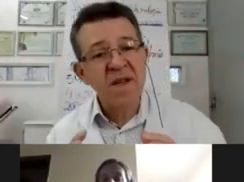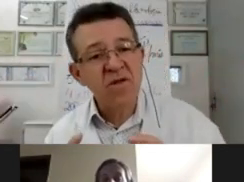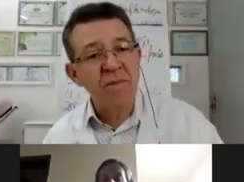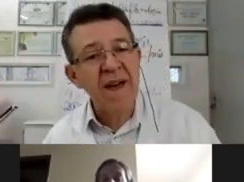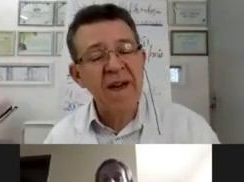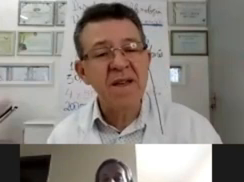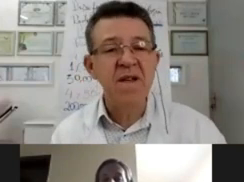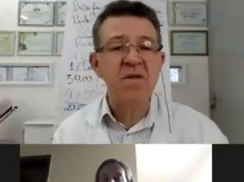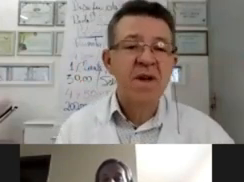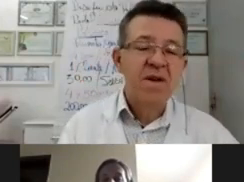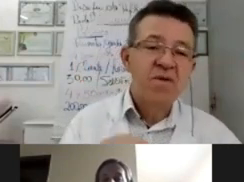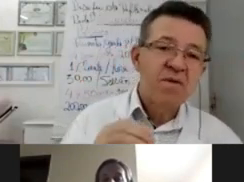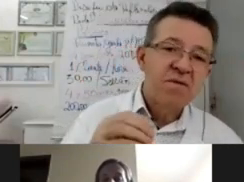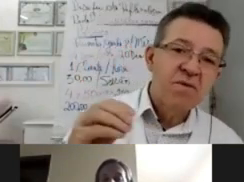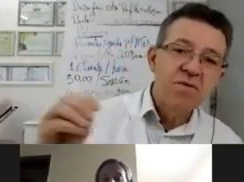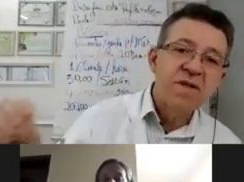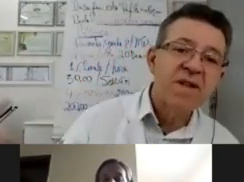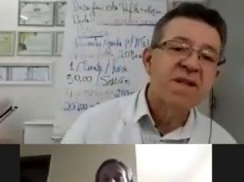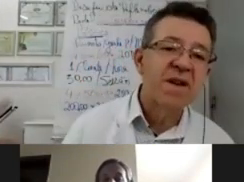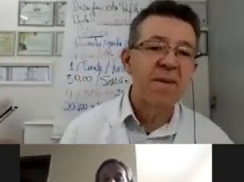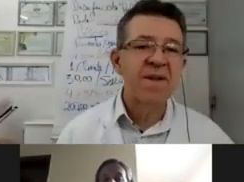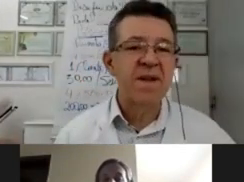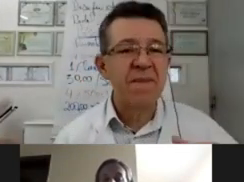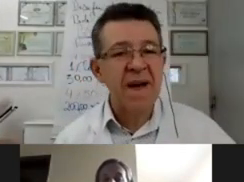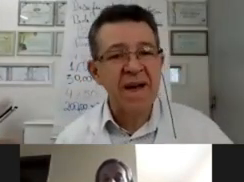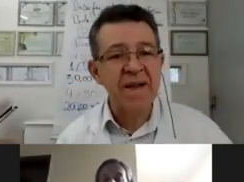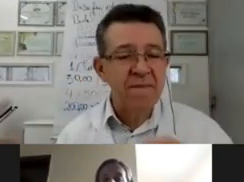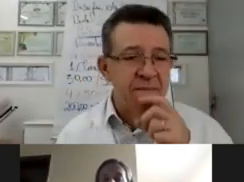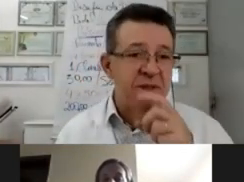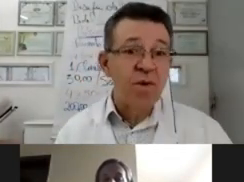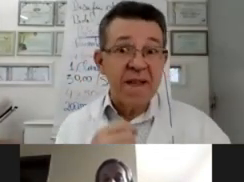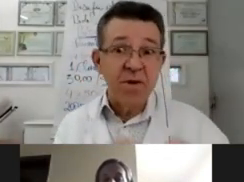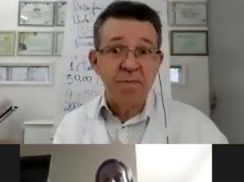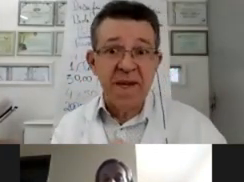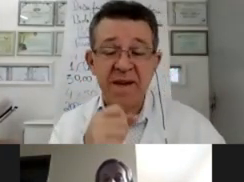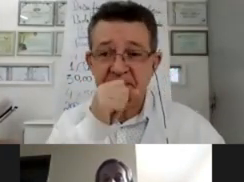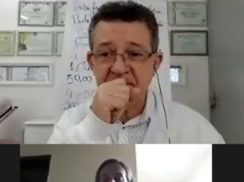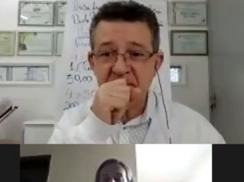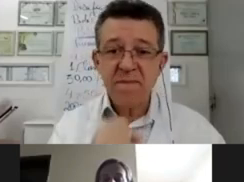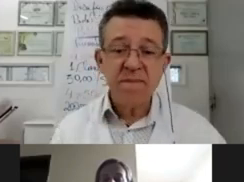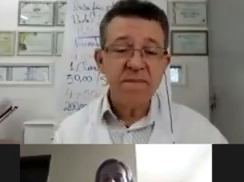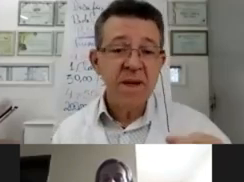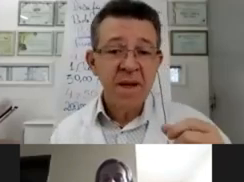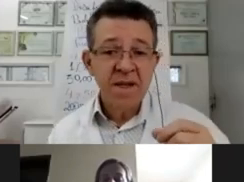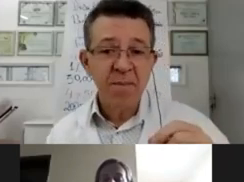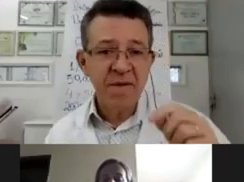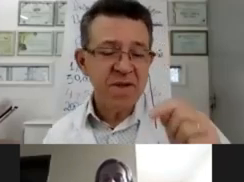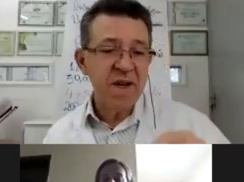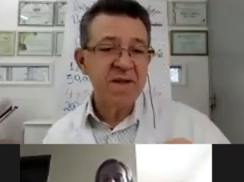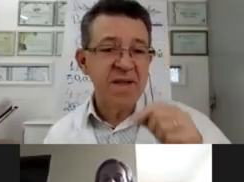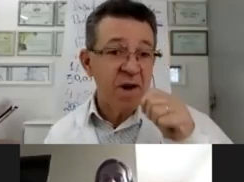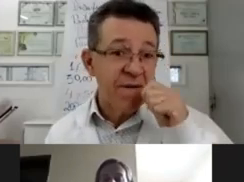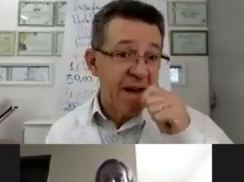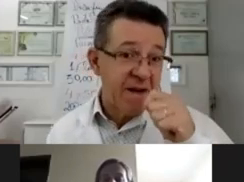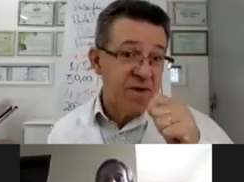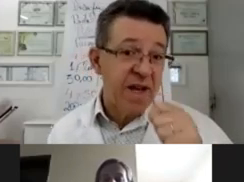Algumas às vezes começam com 2, 3 aulas, dá uma desanimada, não entra no pique. Então, para vocês